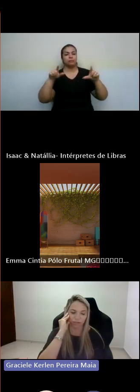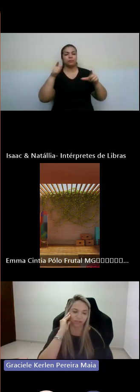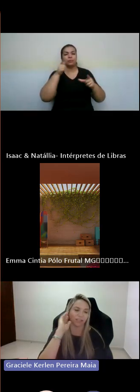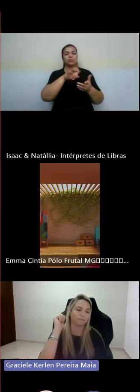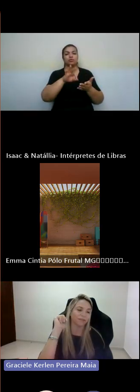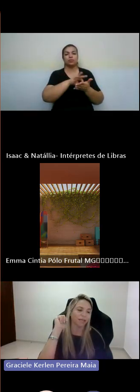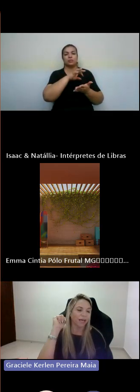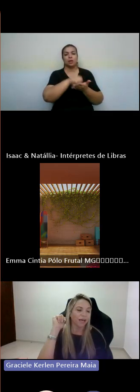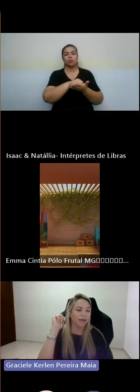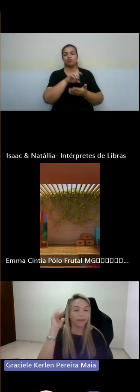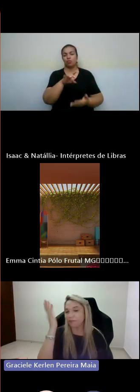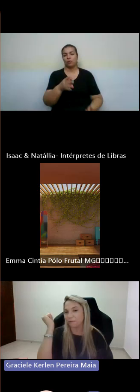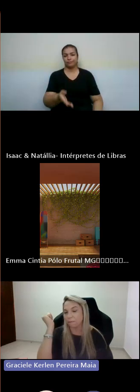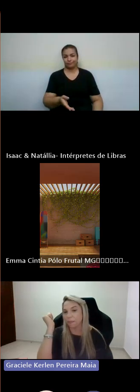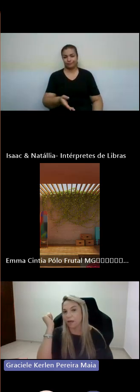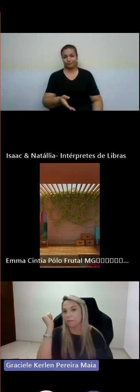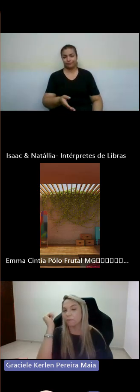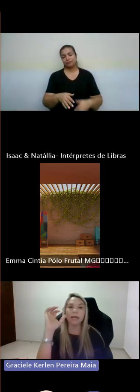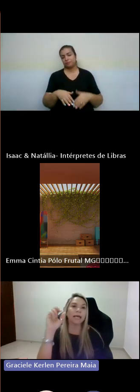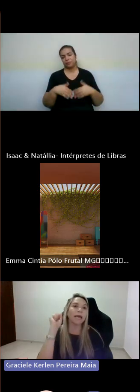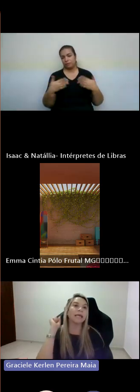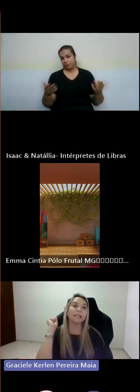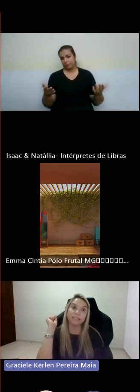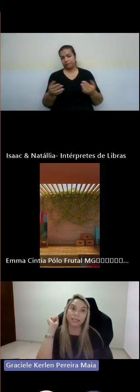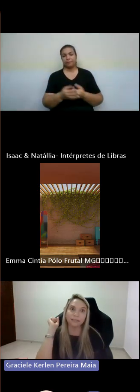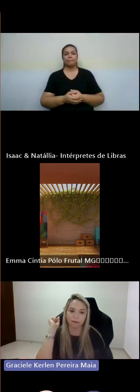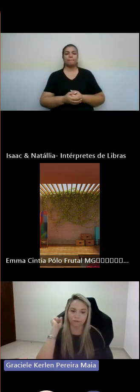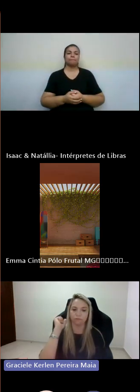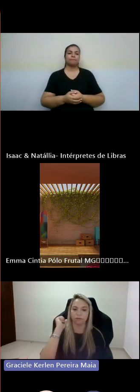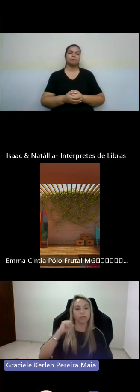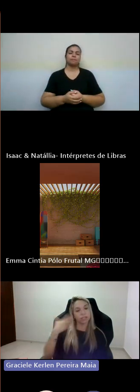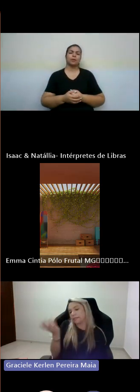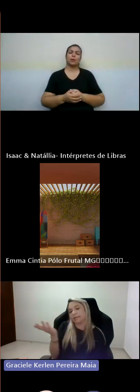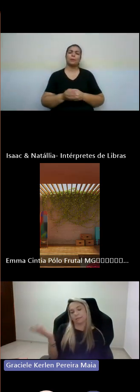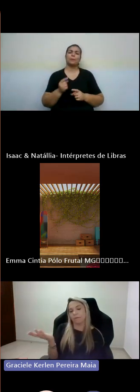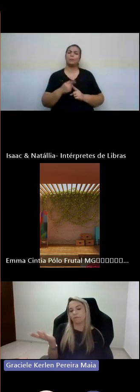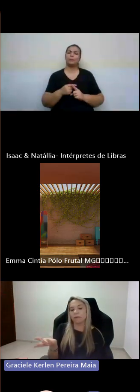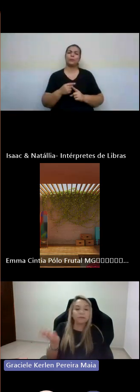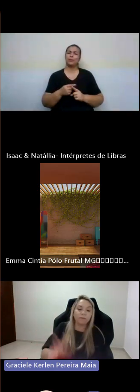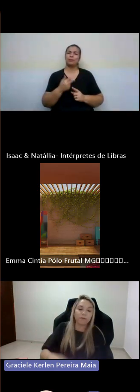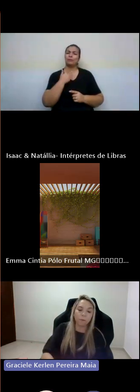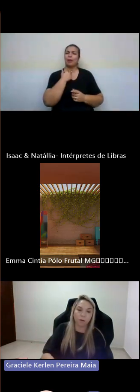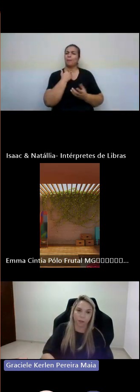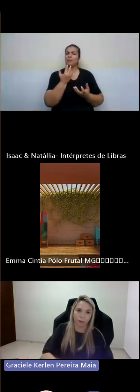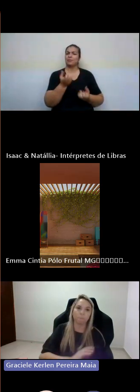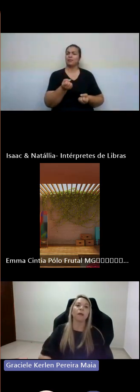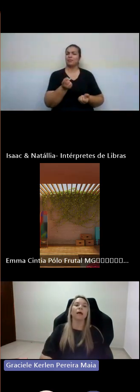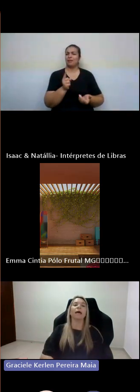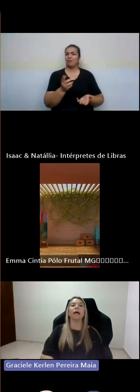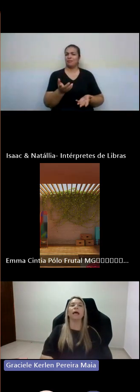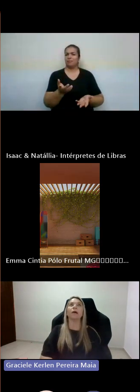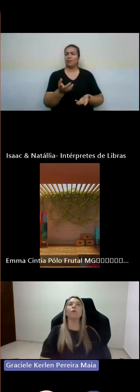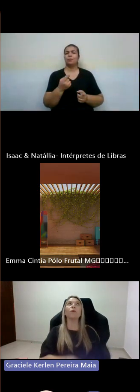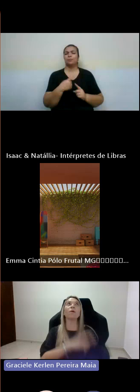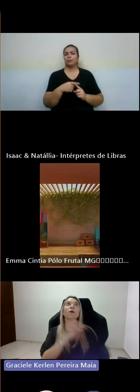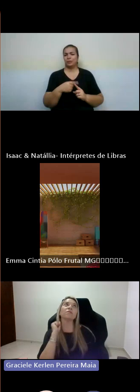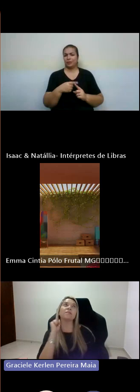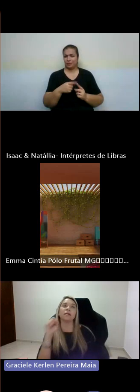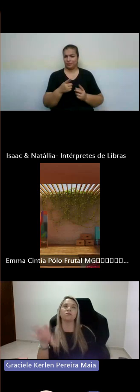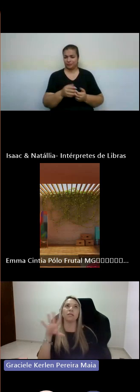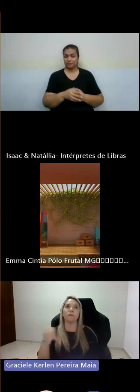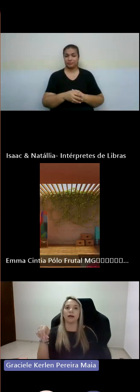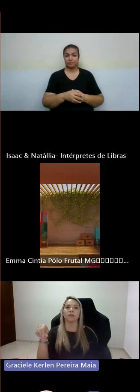isso que tinha. Enfim, por que que é inaceitável isso? Gente, é inaceitável, mas vamos ver por quê. Qual que